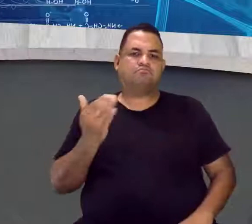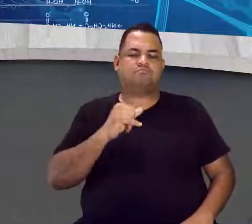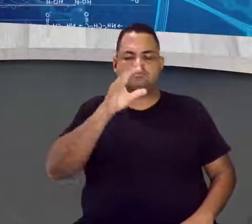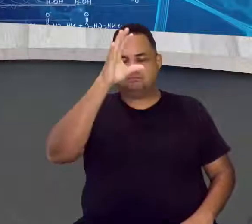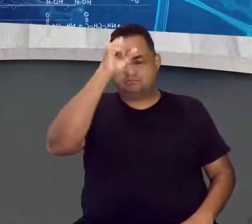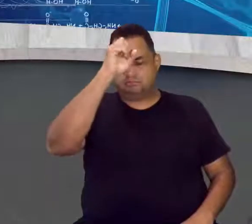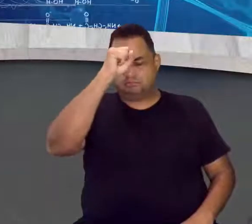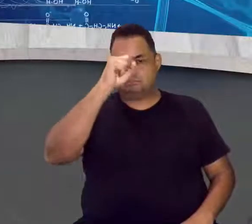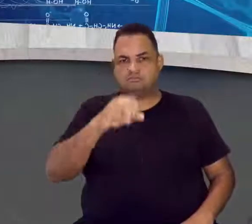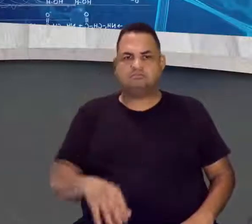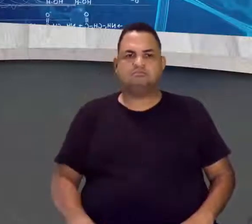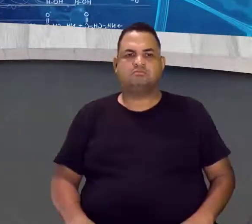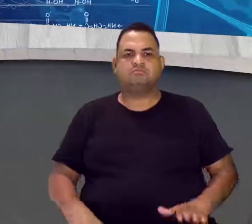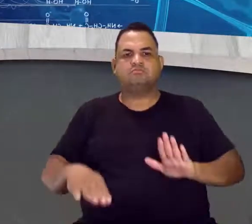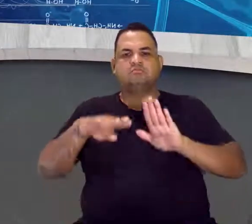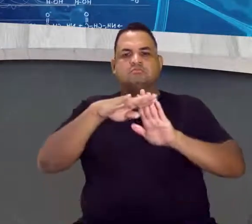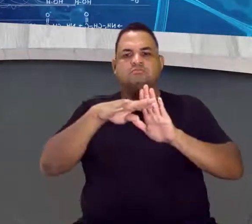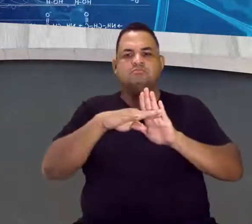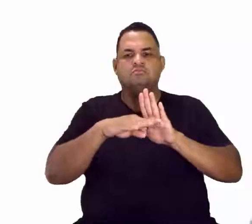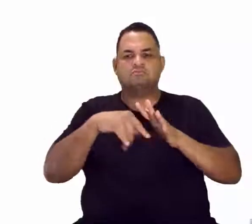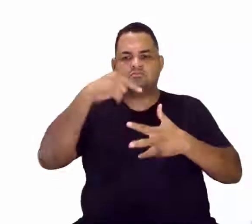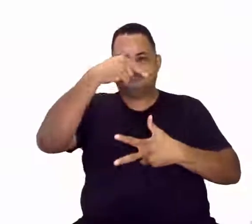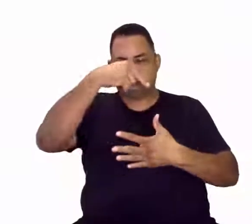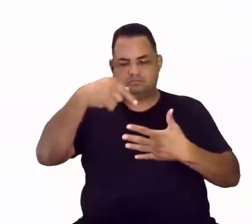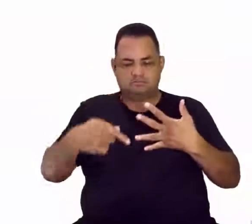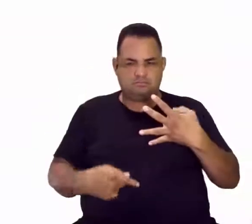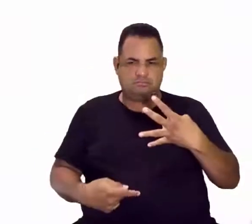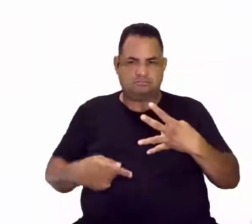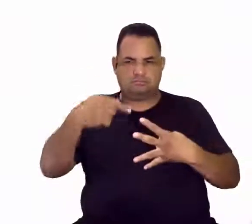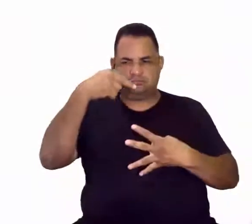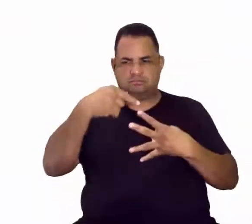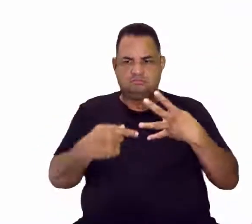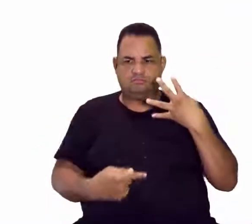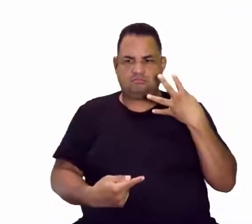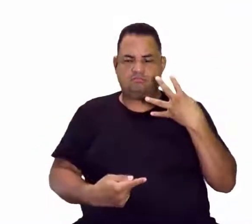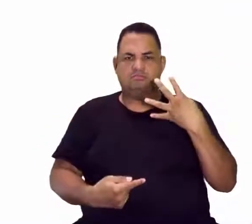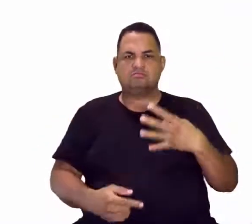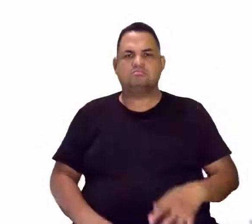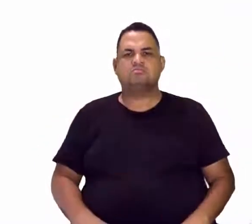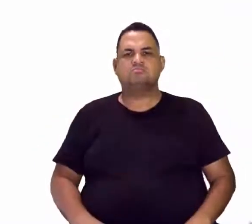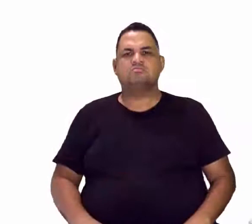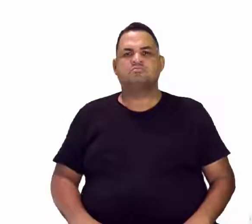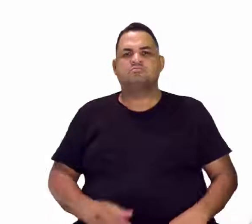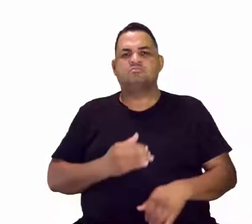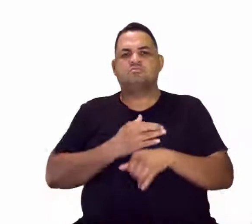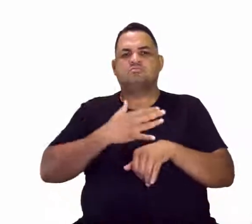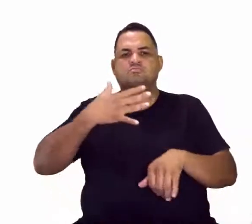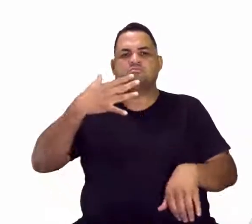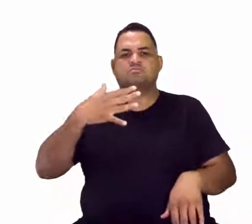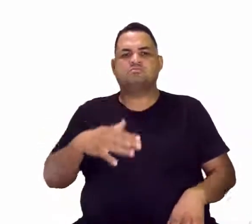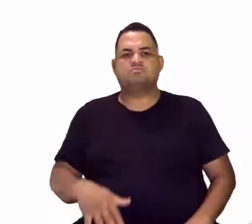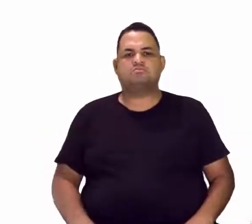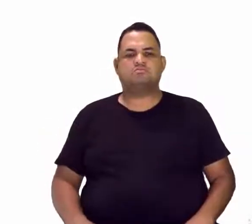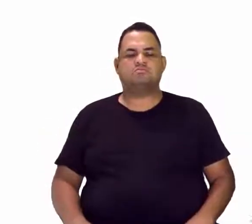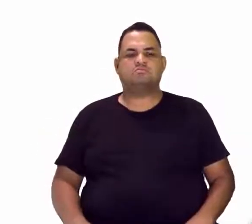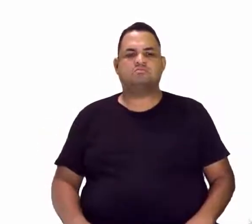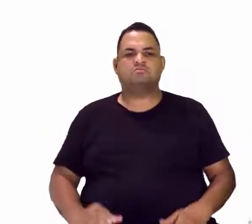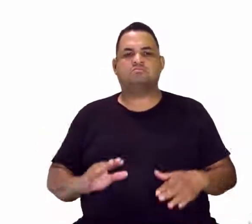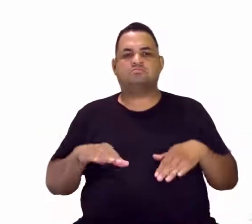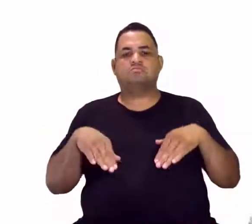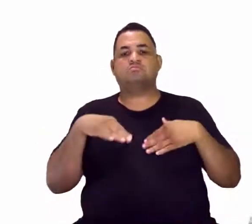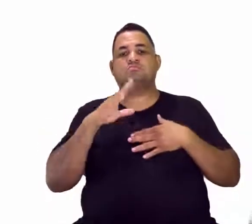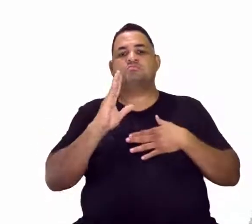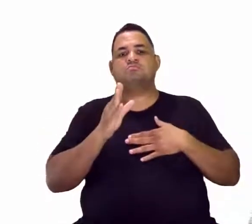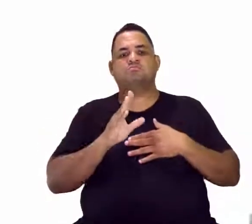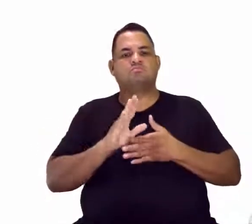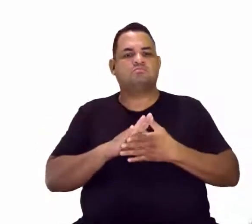aprender sobre a classificação dos nossos ácidos. Bom, agora a gente já entendeu como que